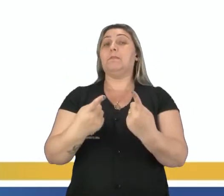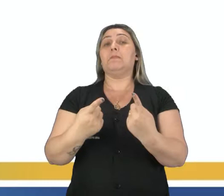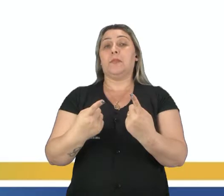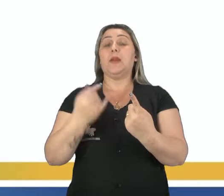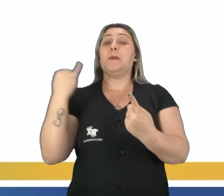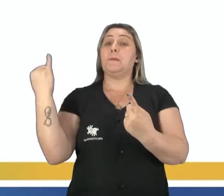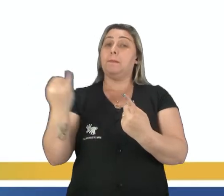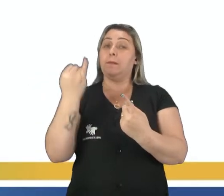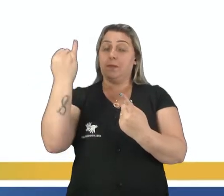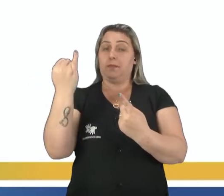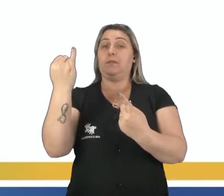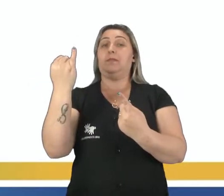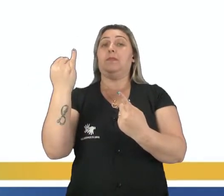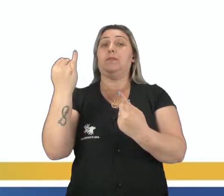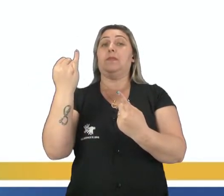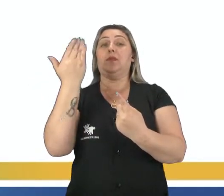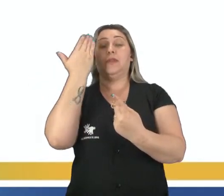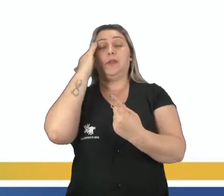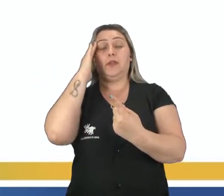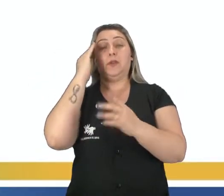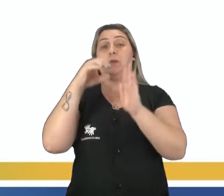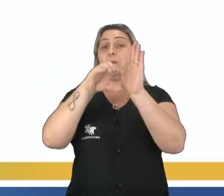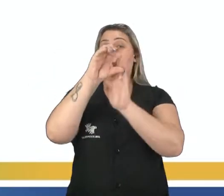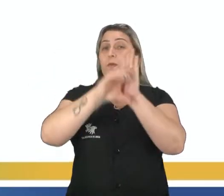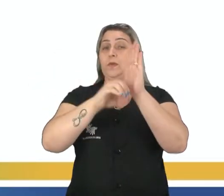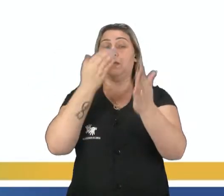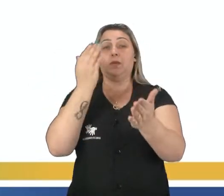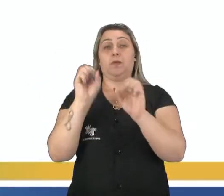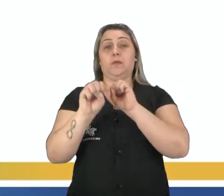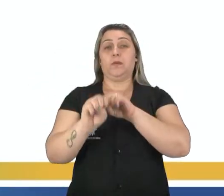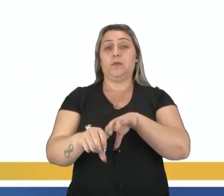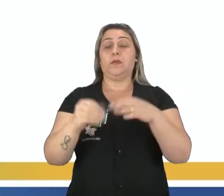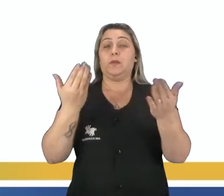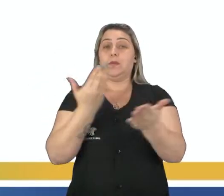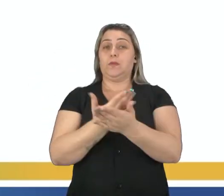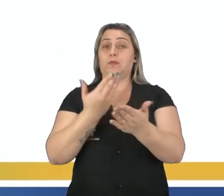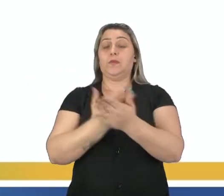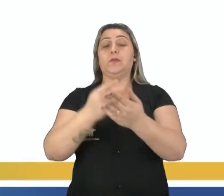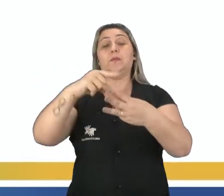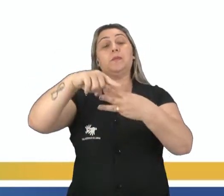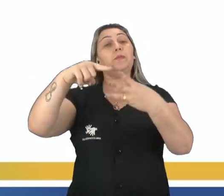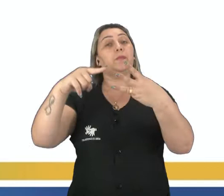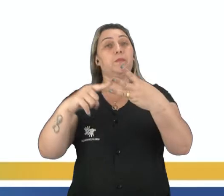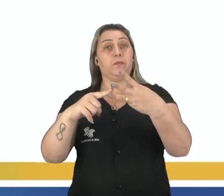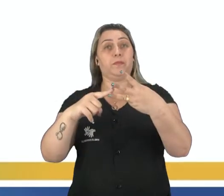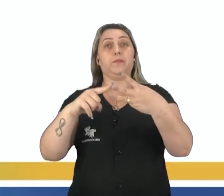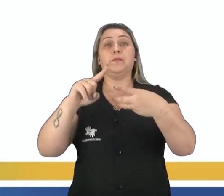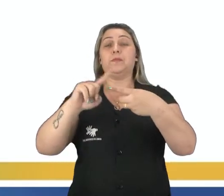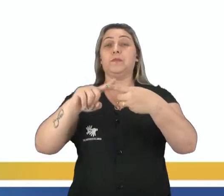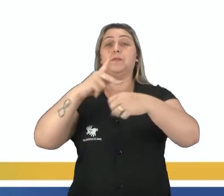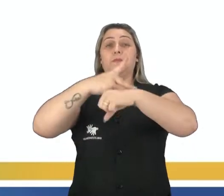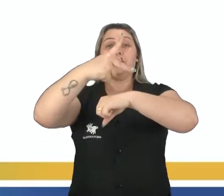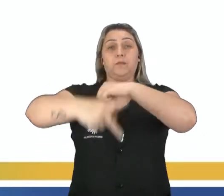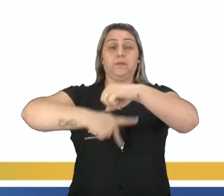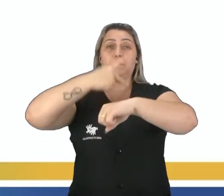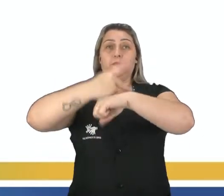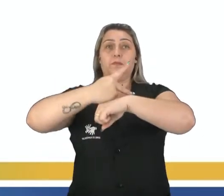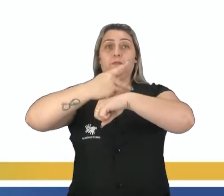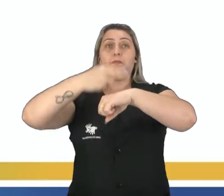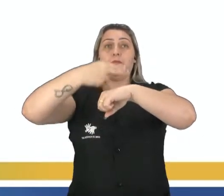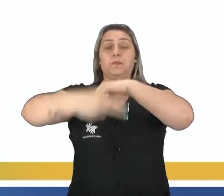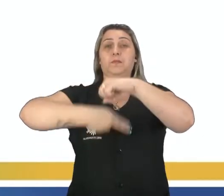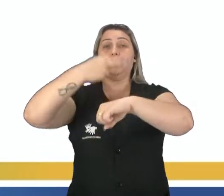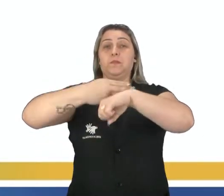caso, importantes para a compreensão do conteúdo que vai ser dado hoje. A gente vai focar nessas 3 partículas, são elas os prótons,